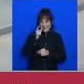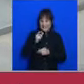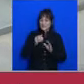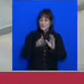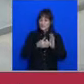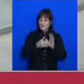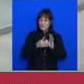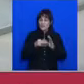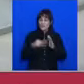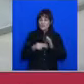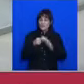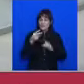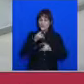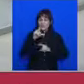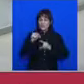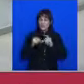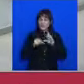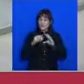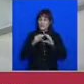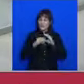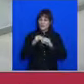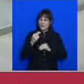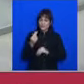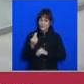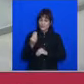ao segundo sorteio do concurso